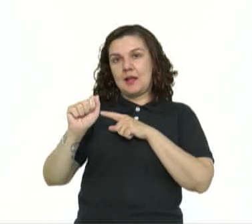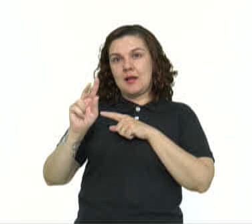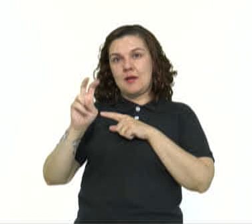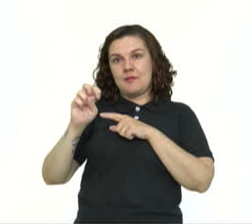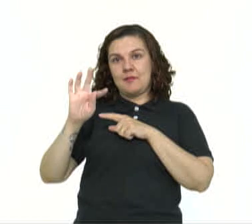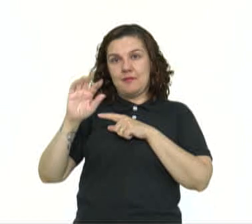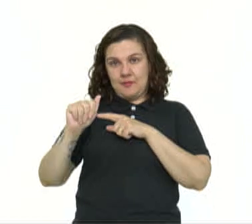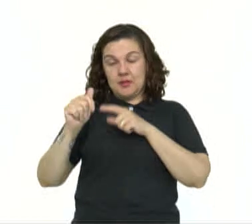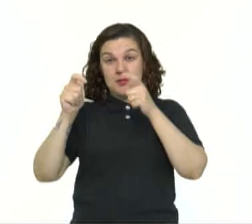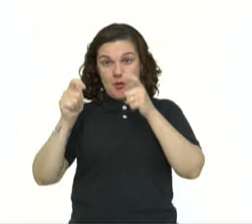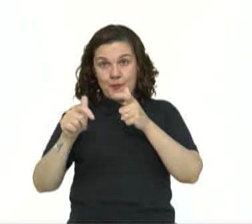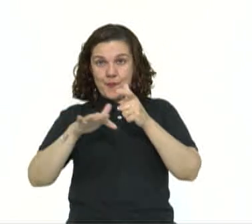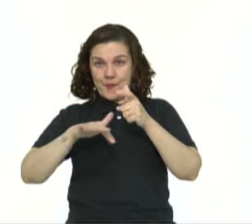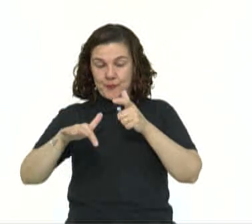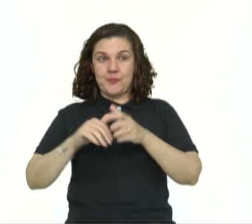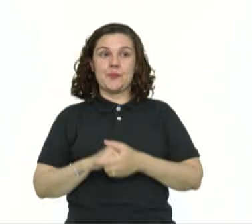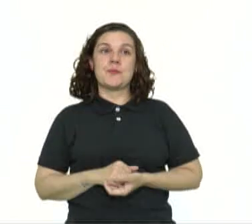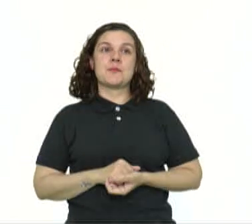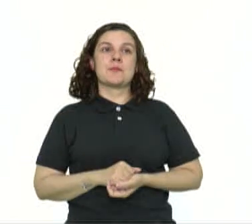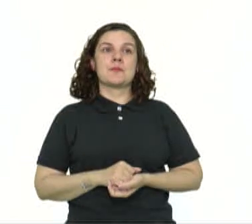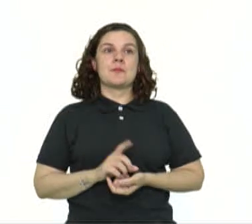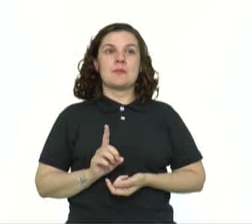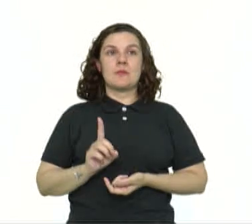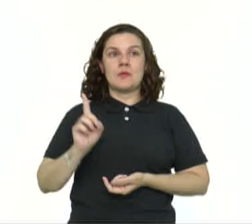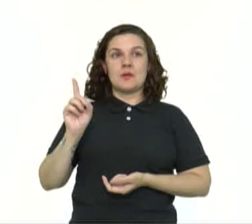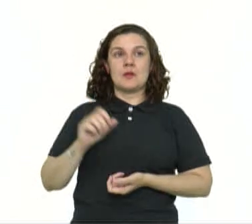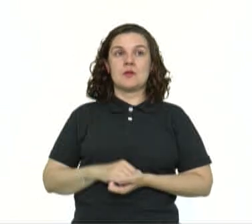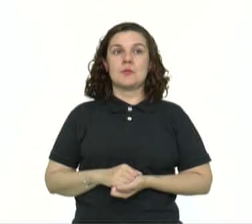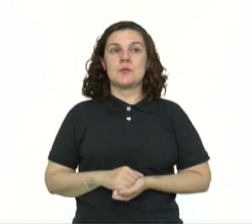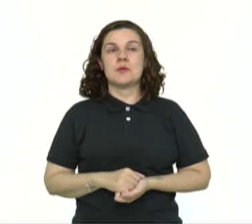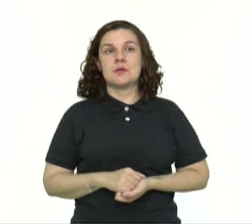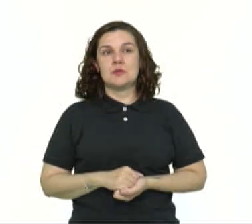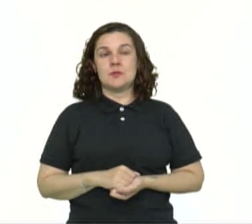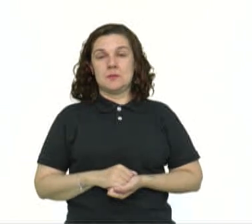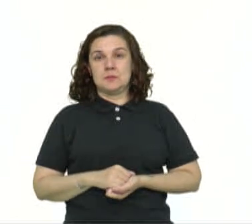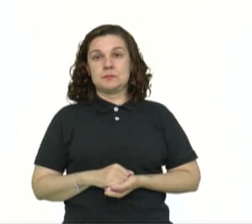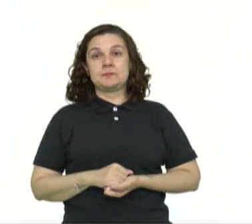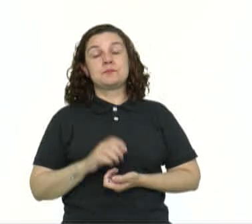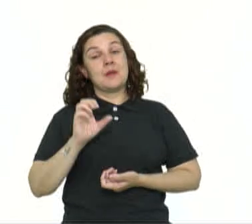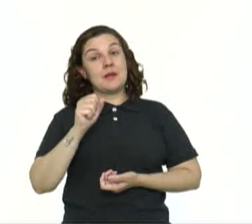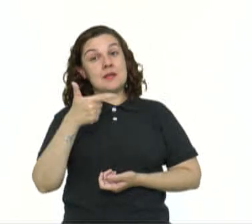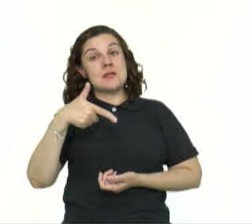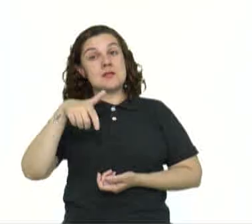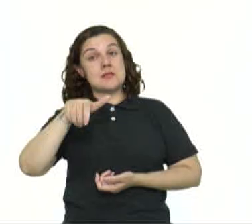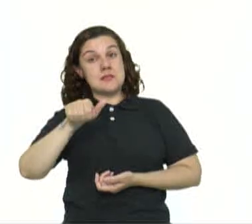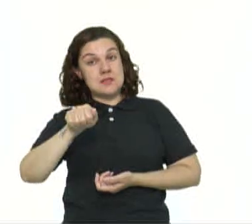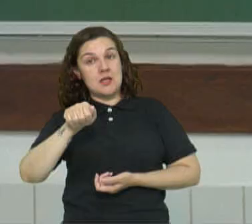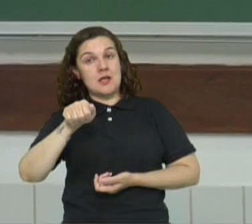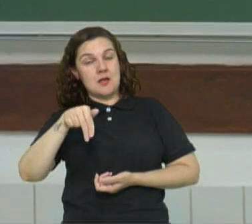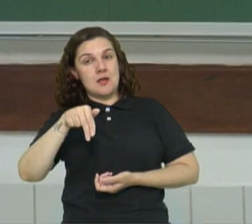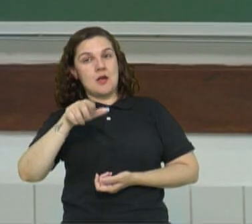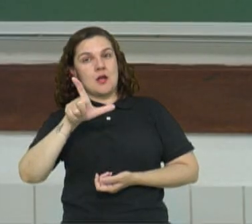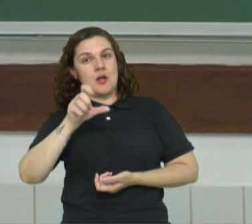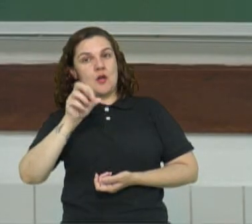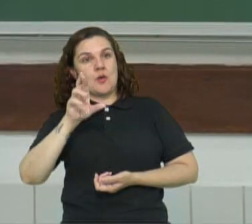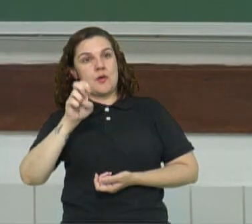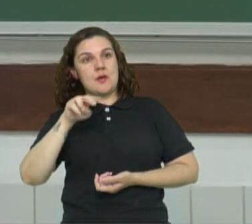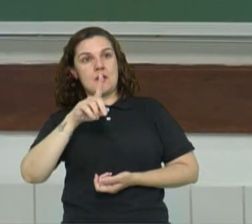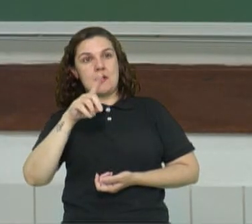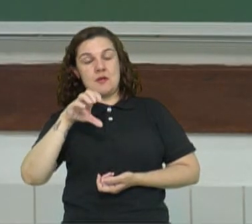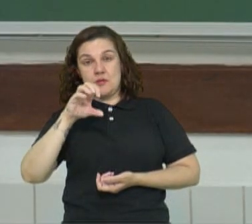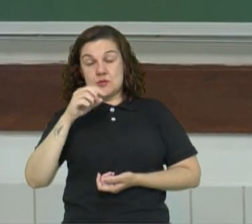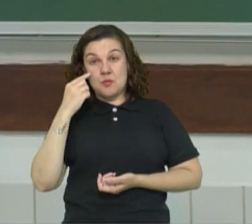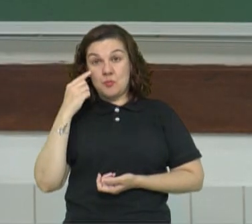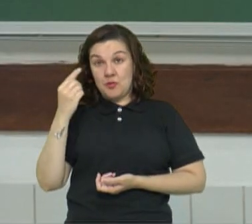um sítio arqueológico e a cabeça colossal número 1 de San Lorenzo é outro sítio arqueológico. Então,